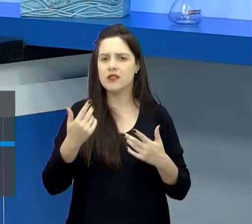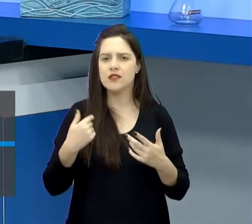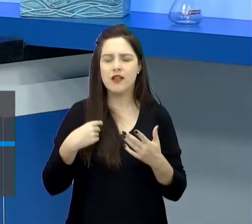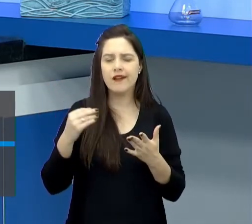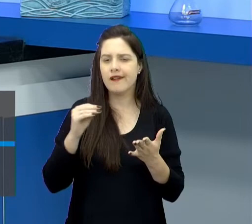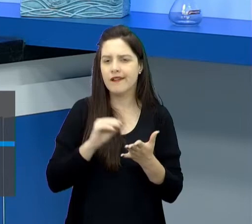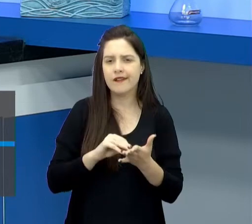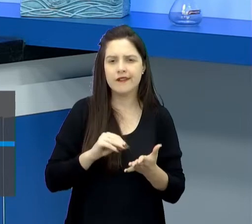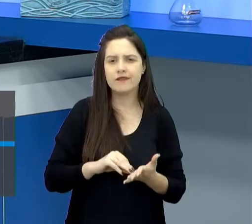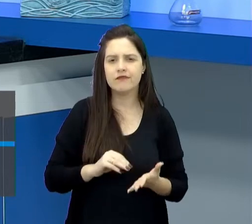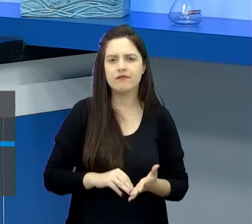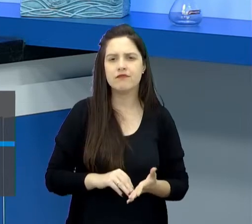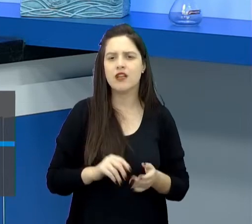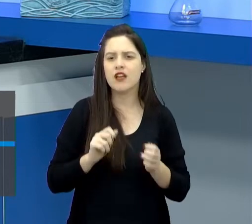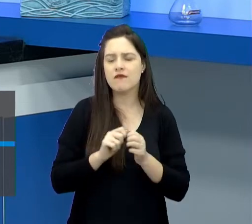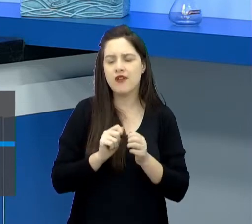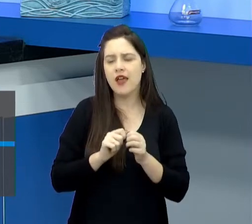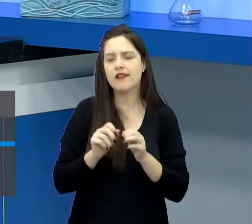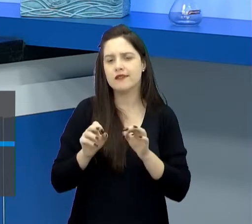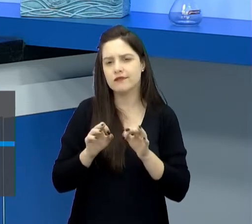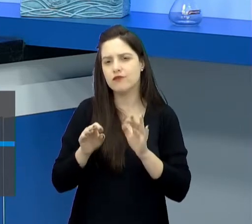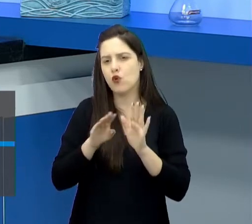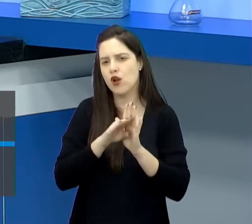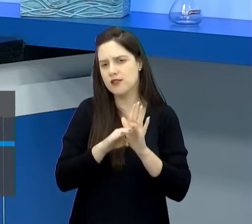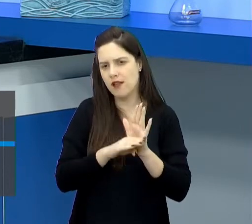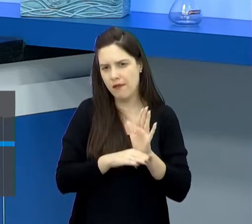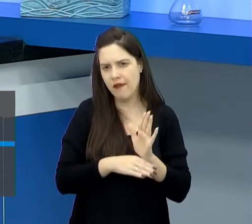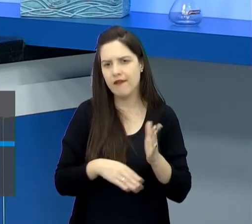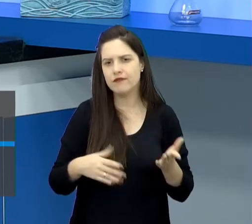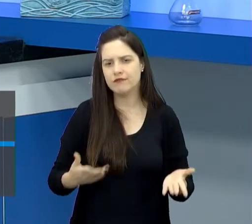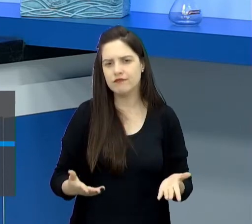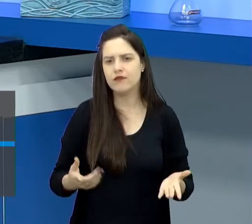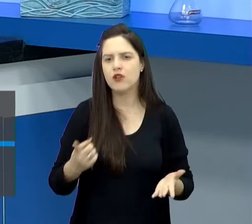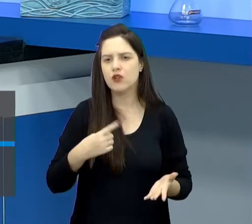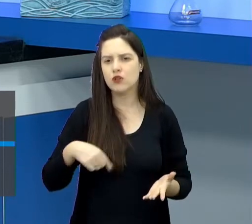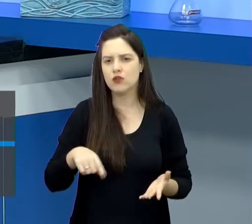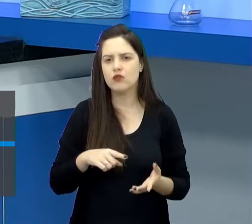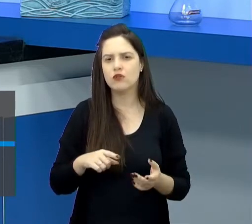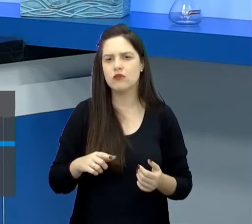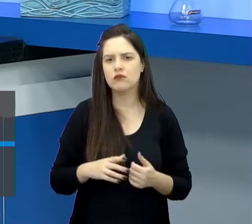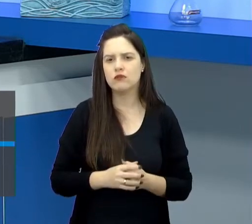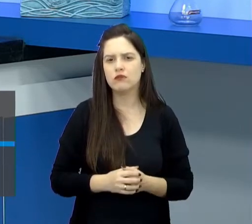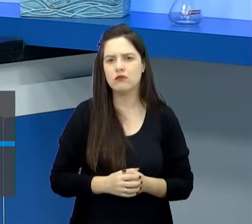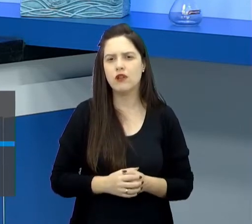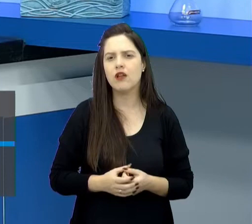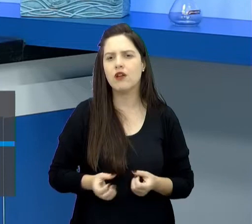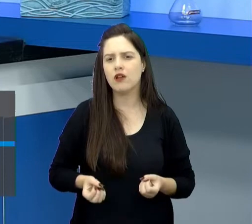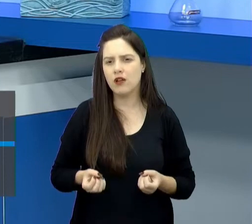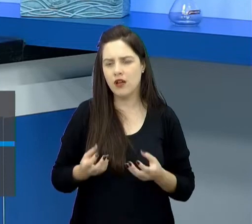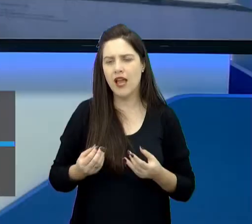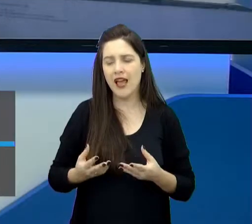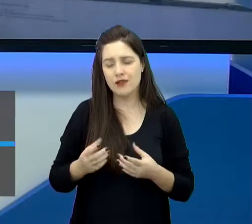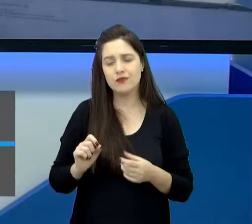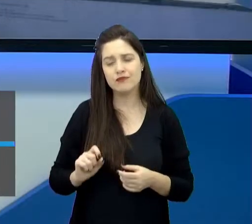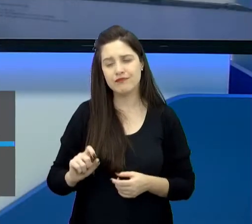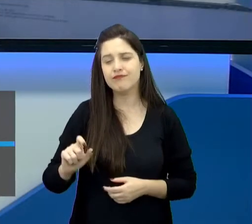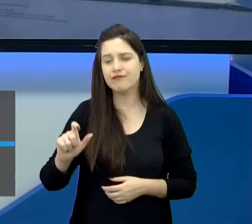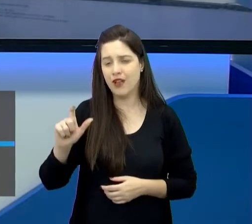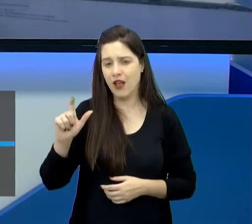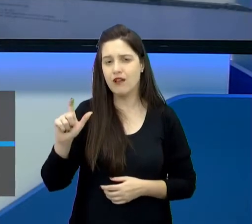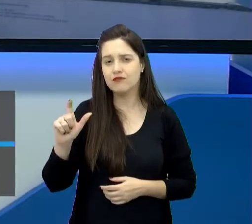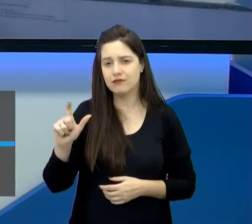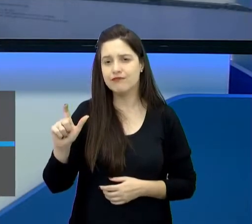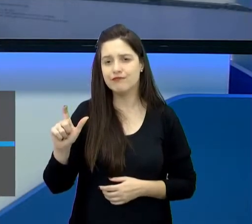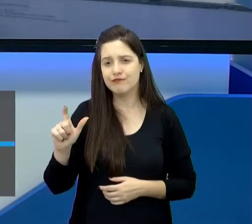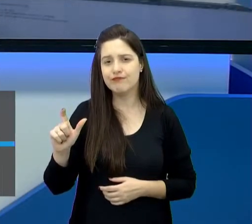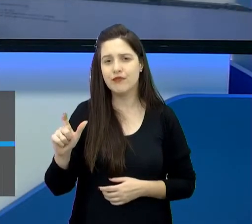sem. Aí ele sai do orçamento, né? E ele é um gasto alto, né? Se você for ver assim, ele não é